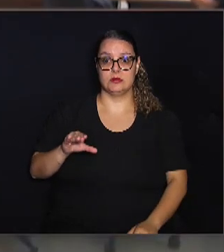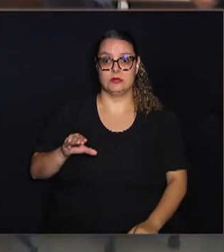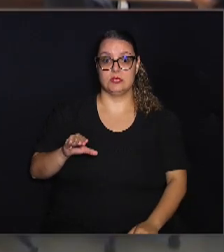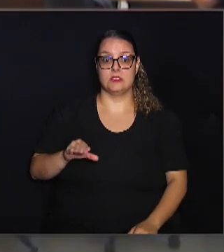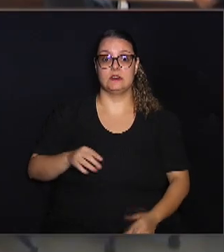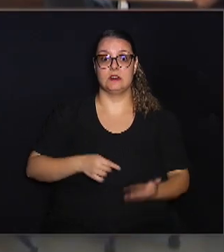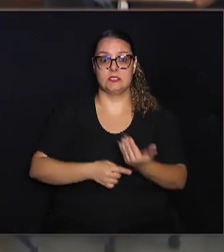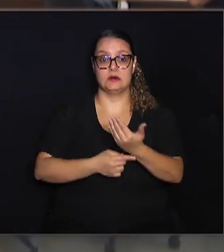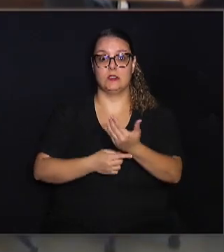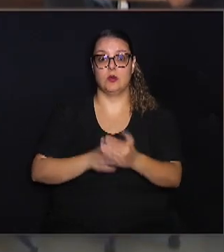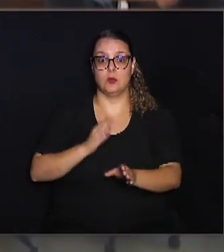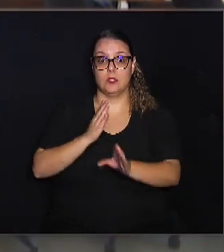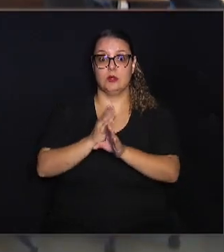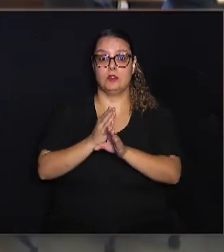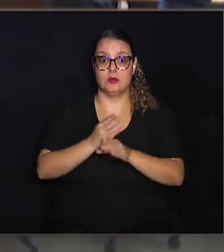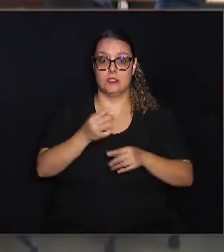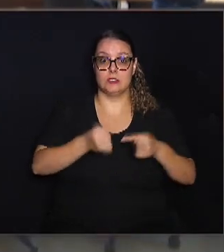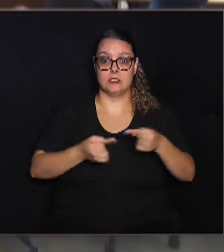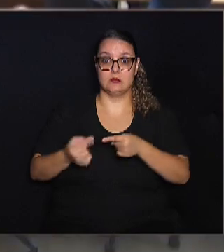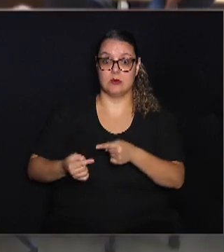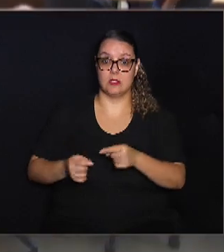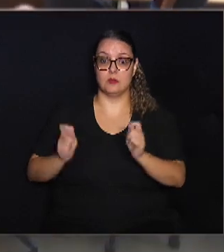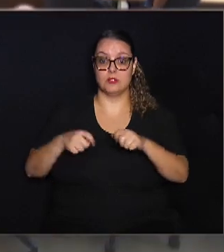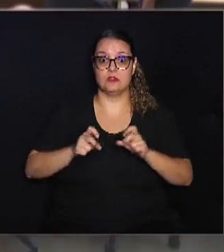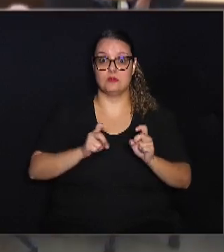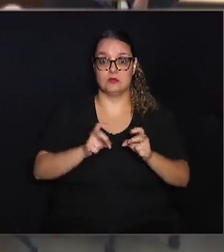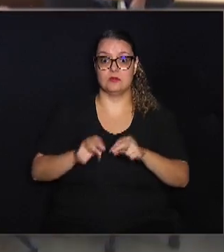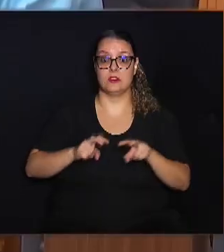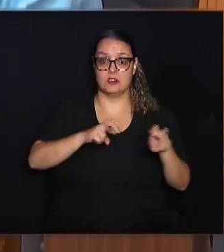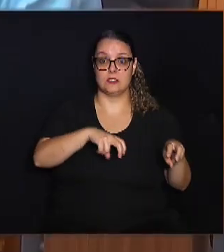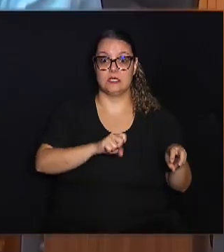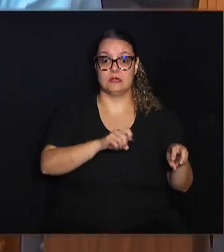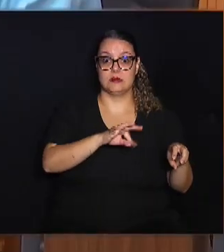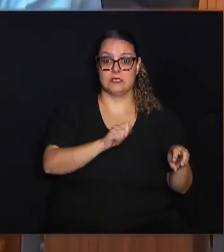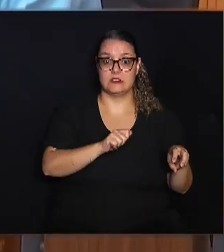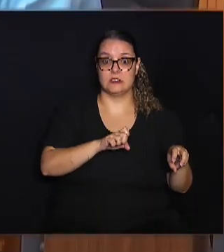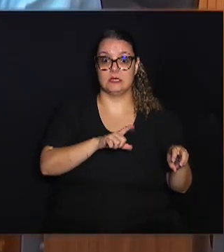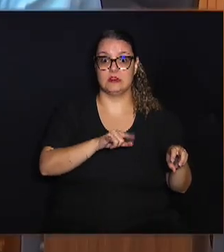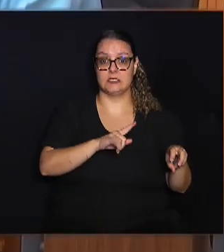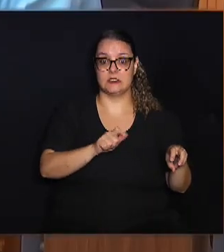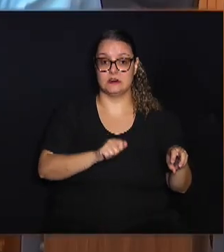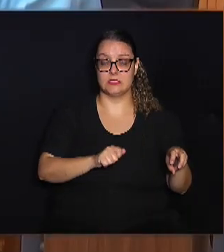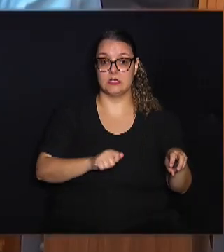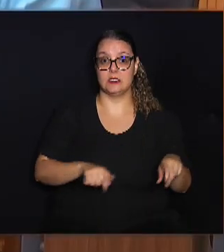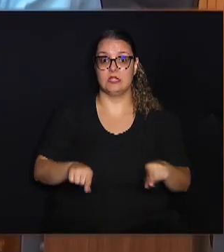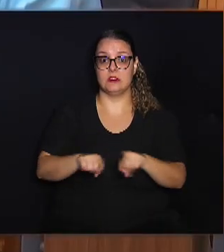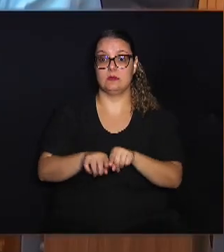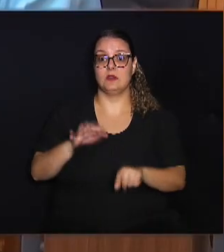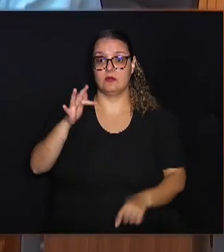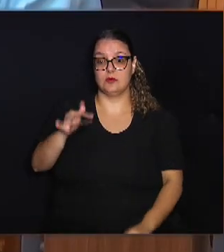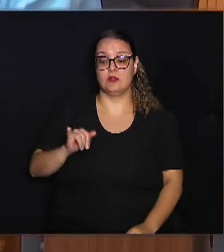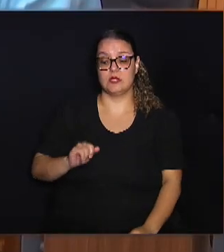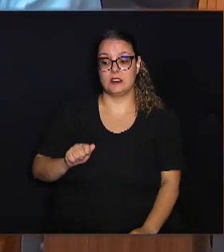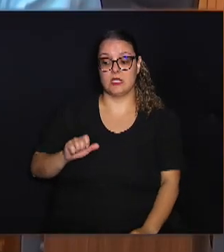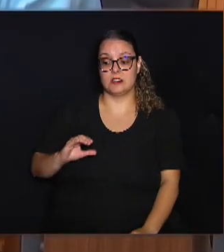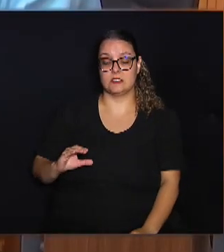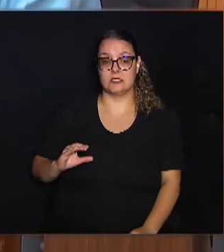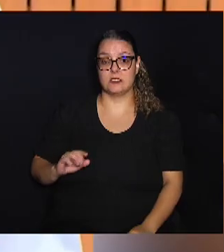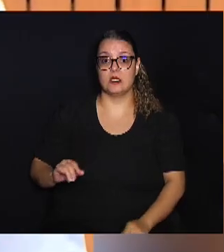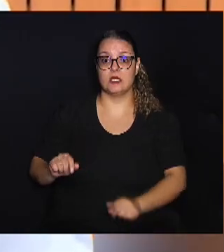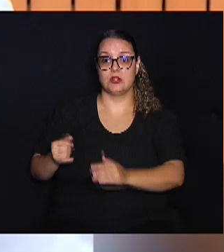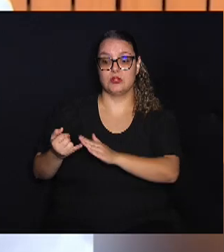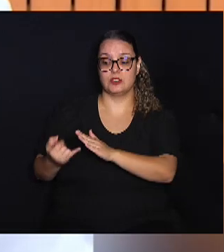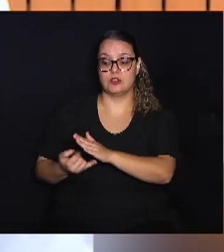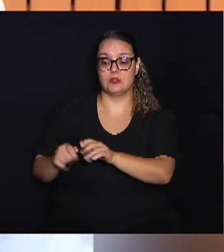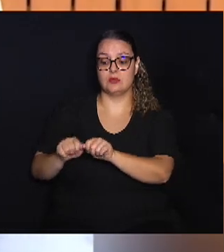O encontro debateu a possível venda da Fazenda Santa Elisa e o futuro do IAC, Instituto Agronômico de